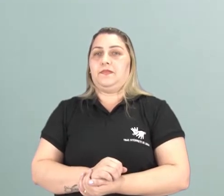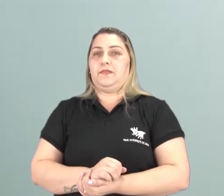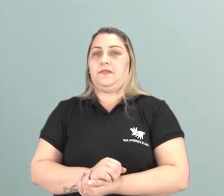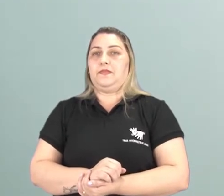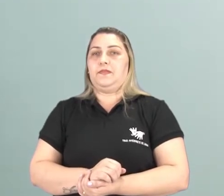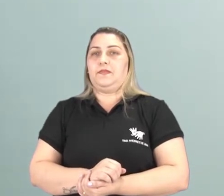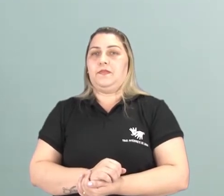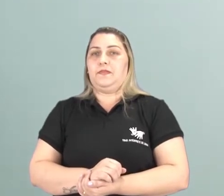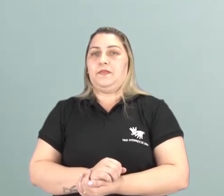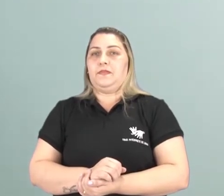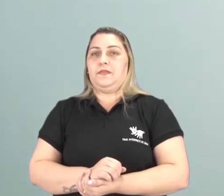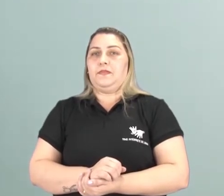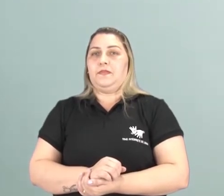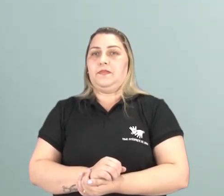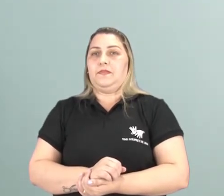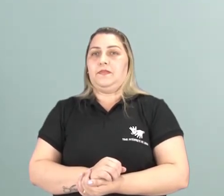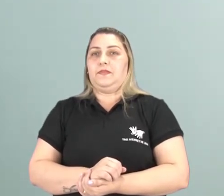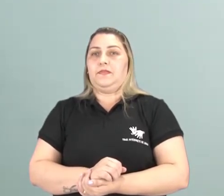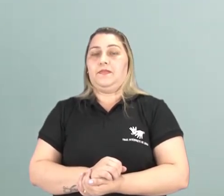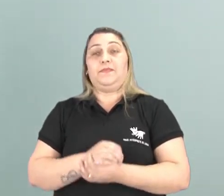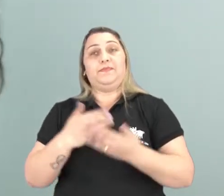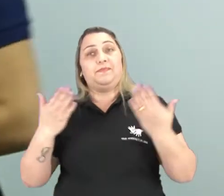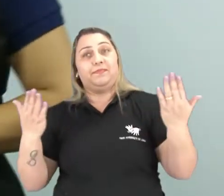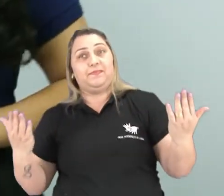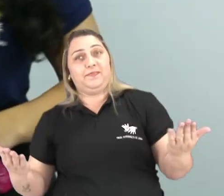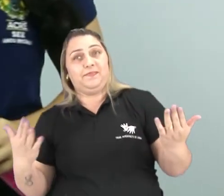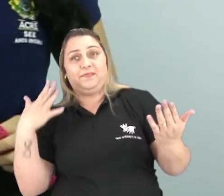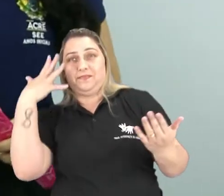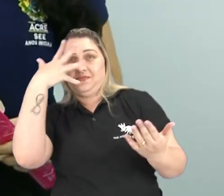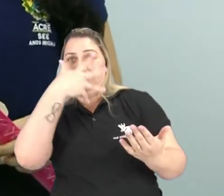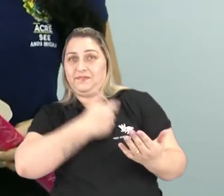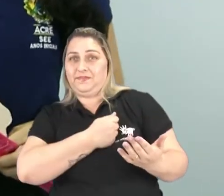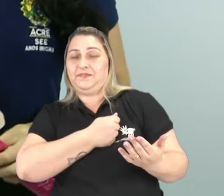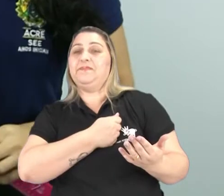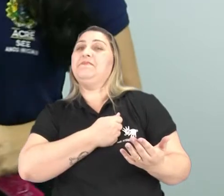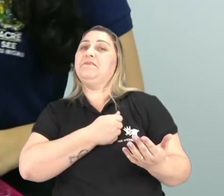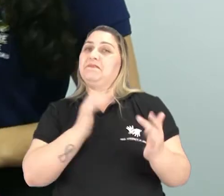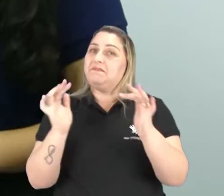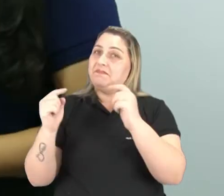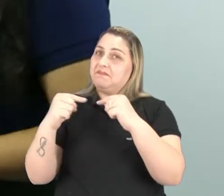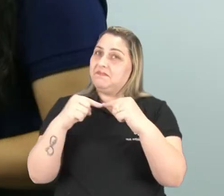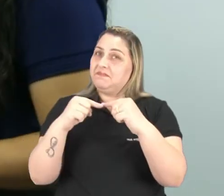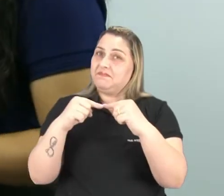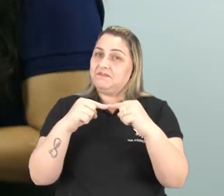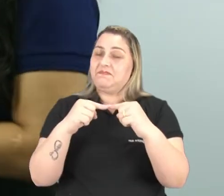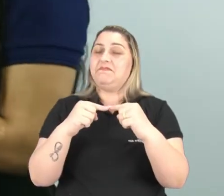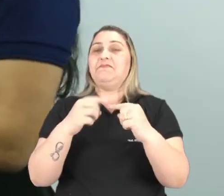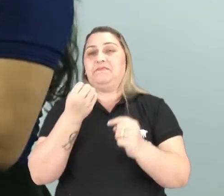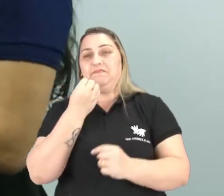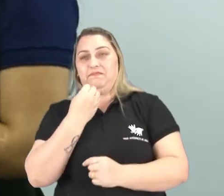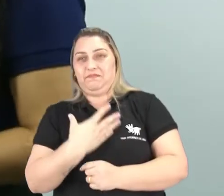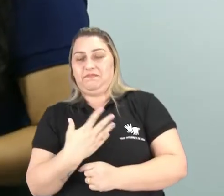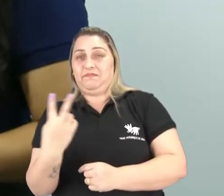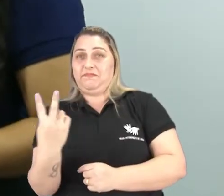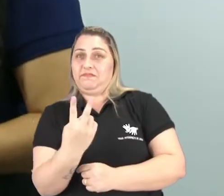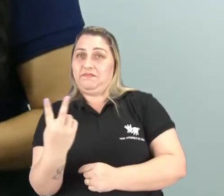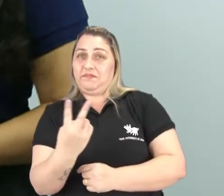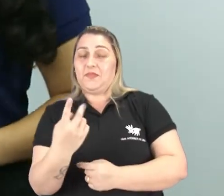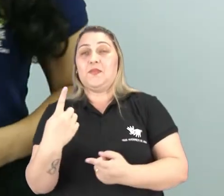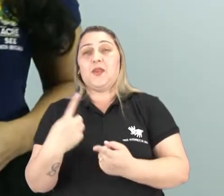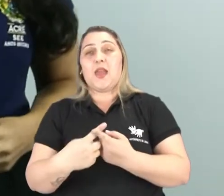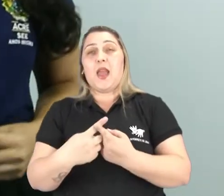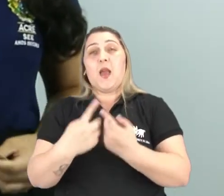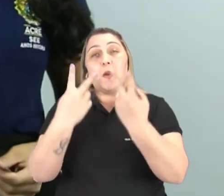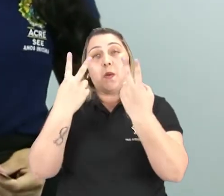é e olha só que lindo como eles combinaram muito bem os dois